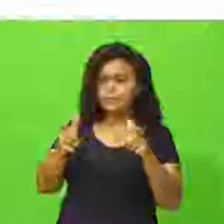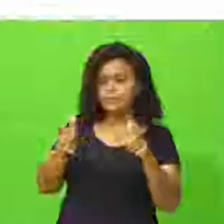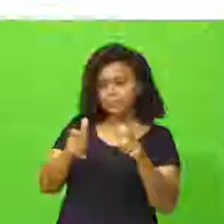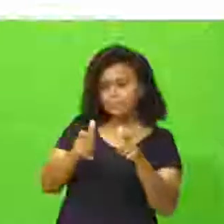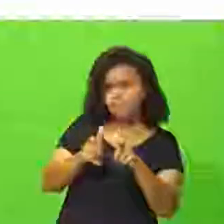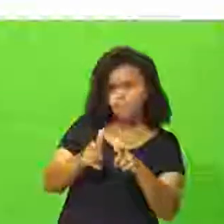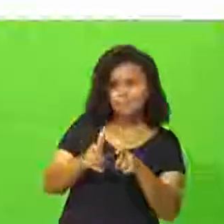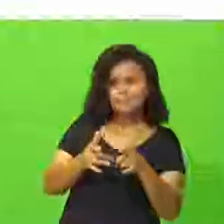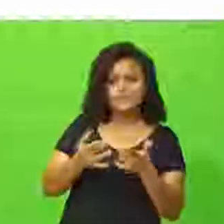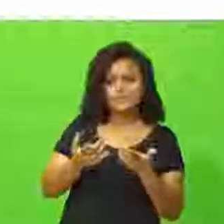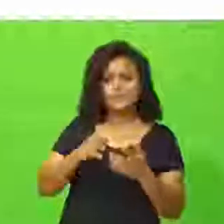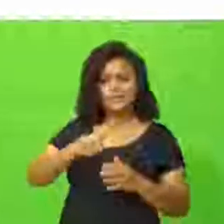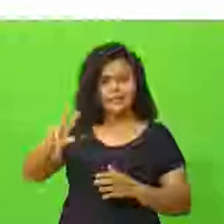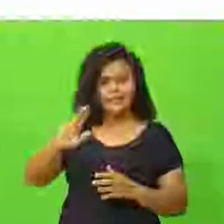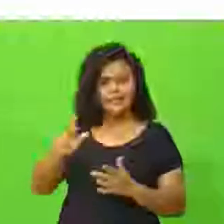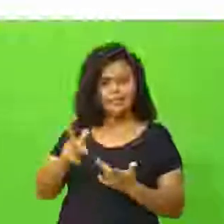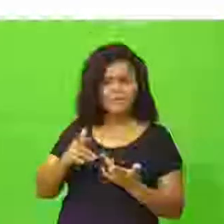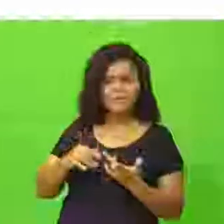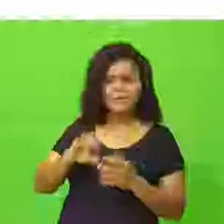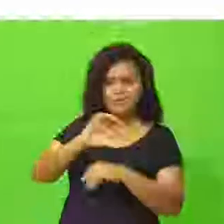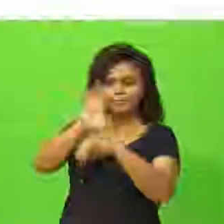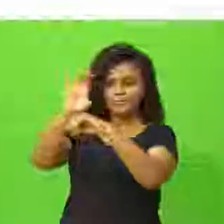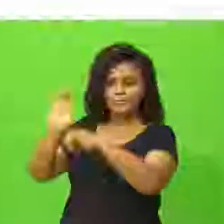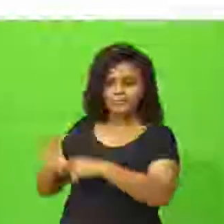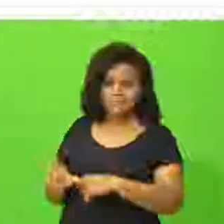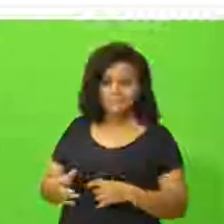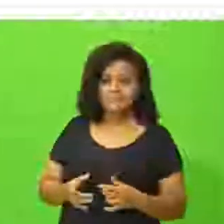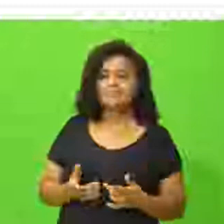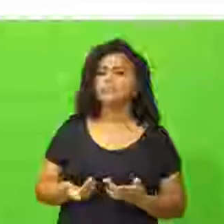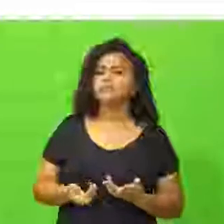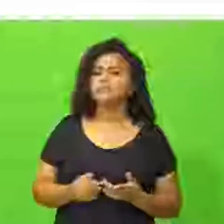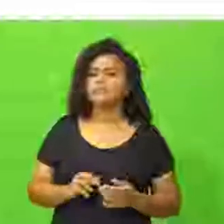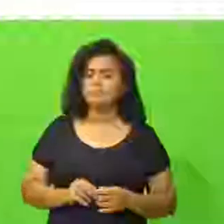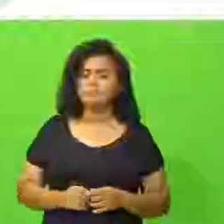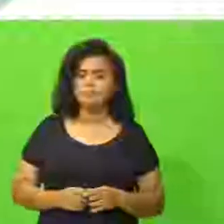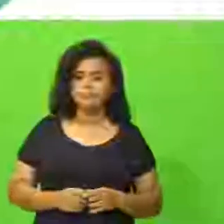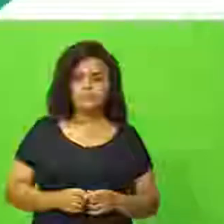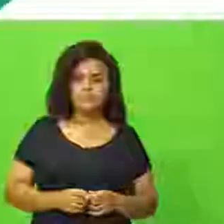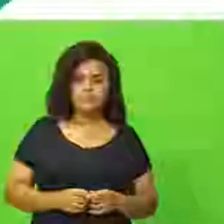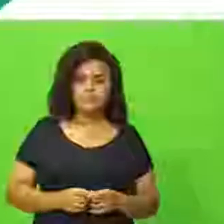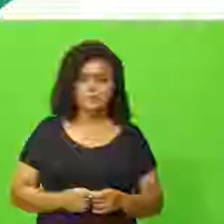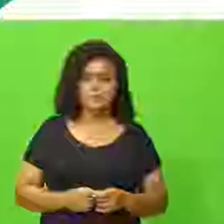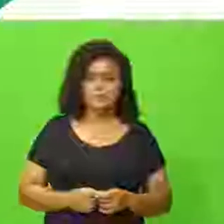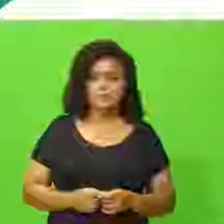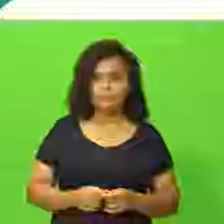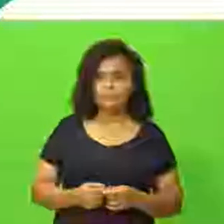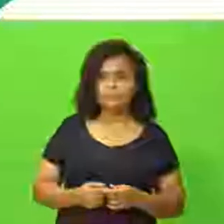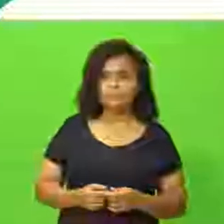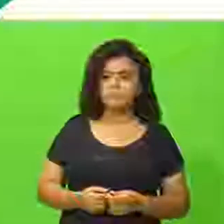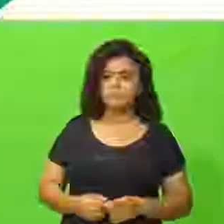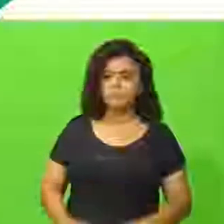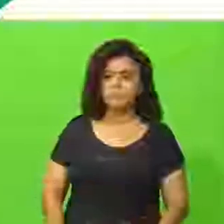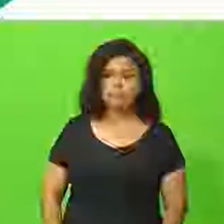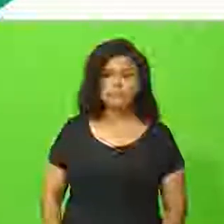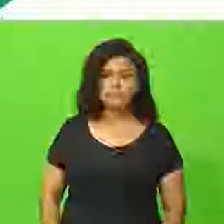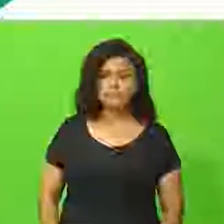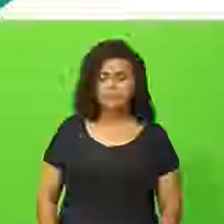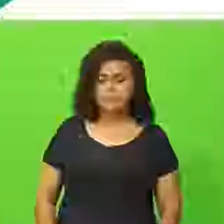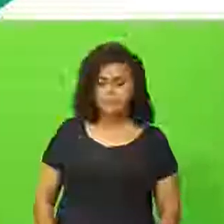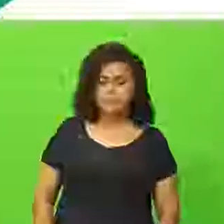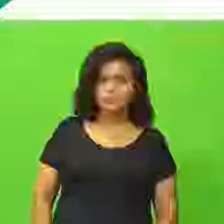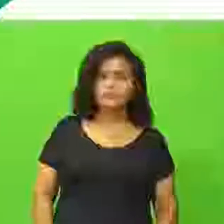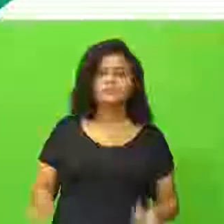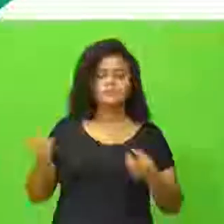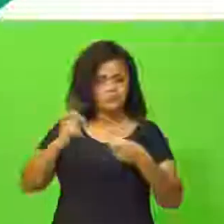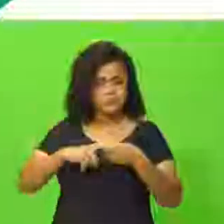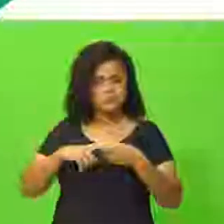quadrado, muitas das vezes, é inferior a 1. Tá? Vamos continuar a nossa aula, tá? A respeito aí